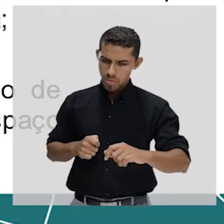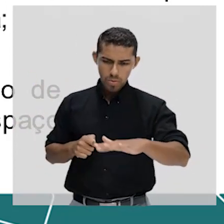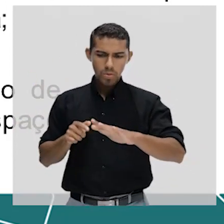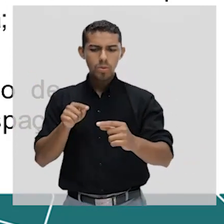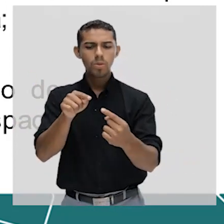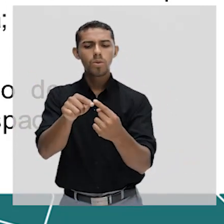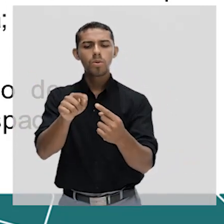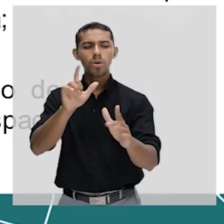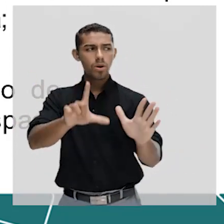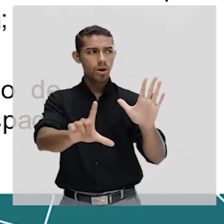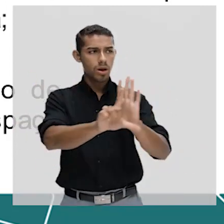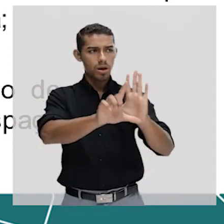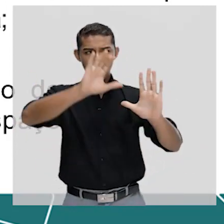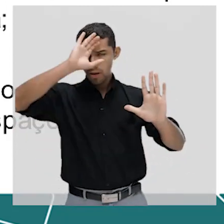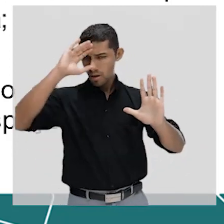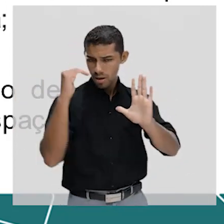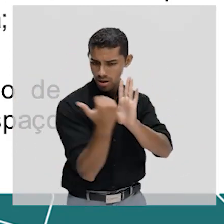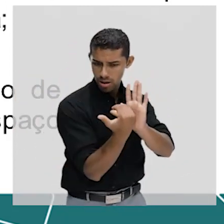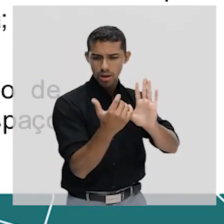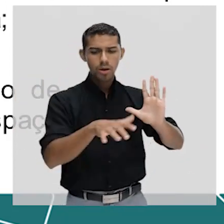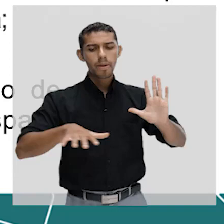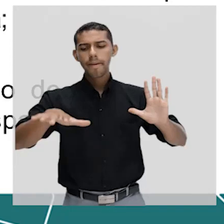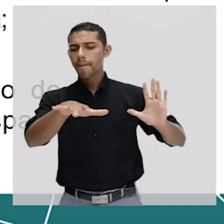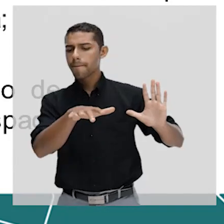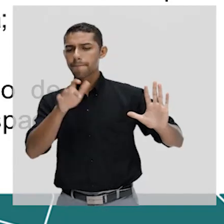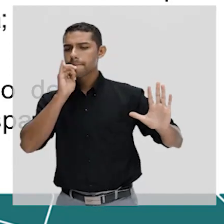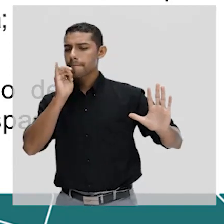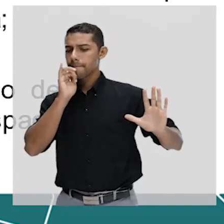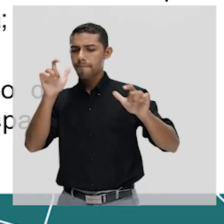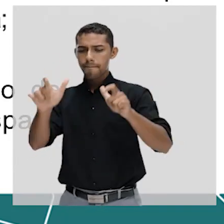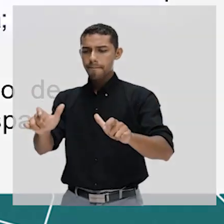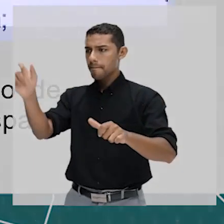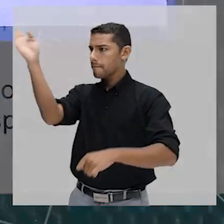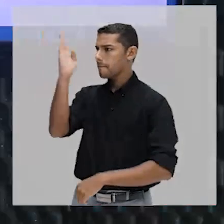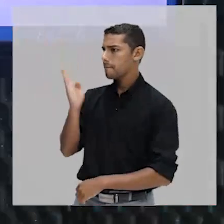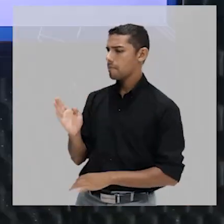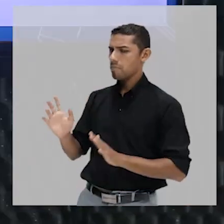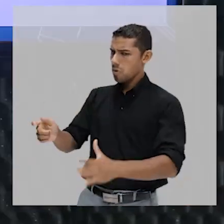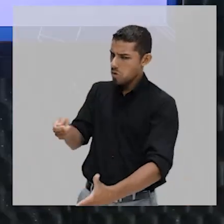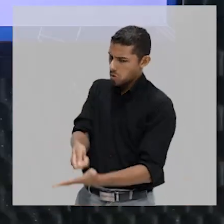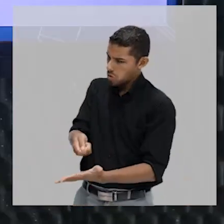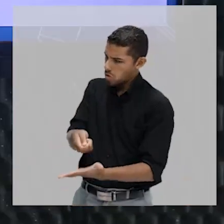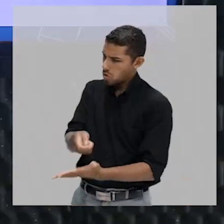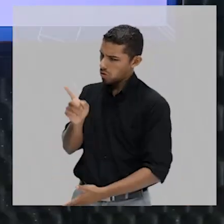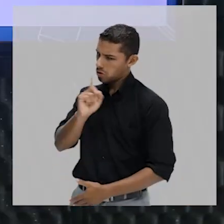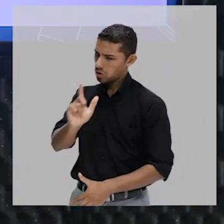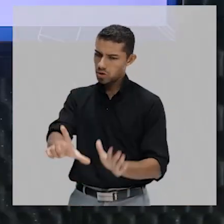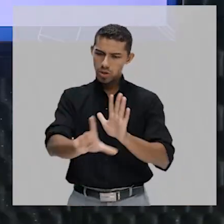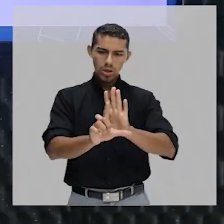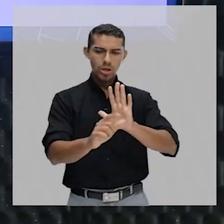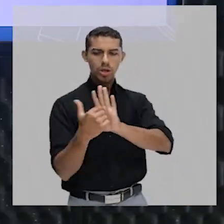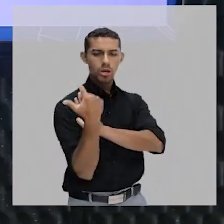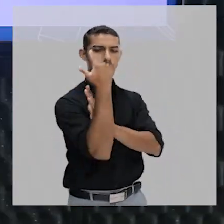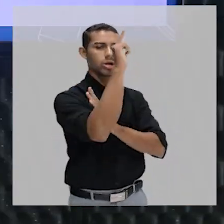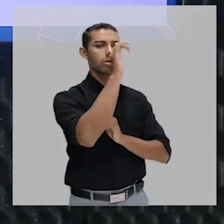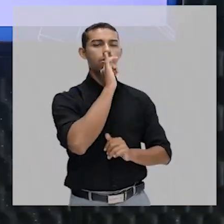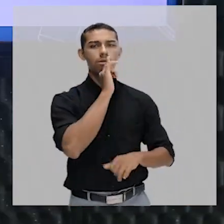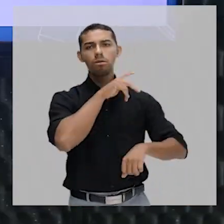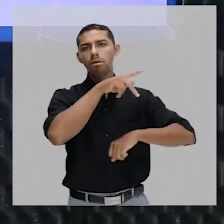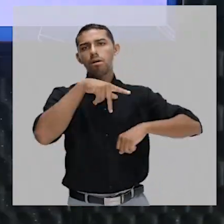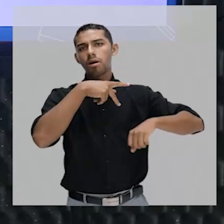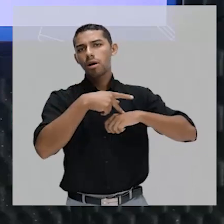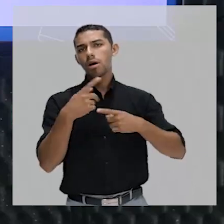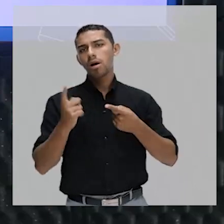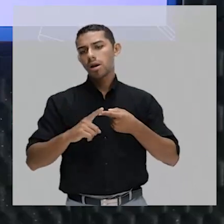As leis que vigoram aqui, por exemplo, dentro do território brasileiro, não são obrigatoriamente, por exemplo, as mesmas leis que vão vigorar, por exemplo, dentro do